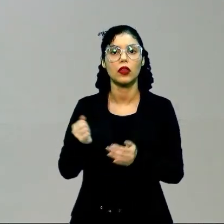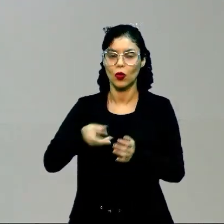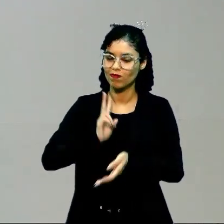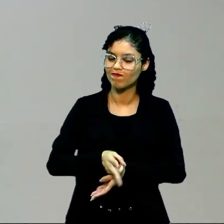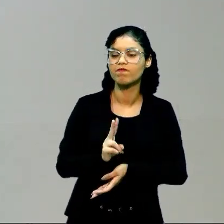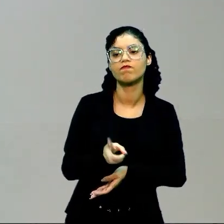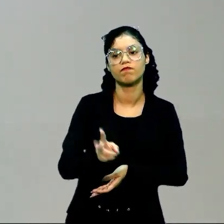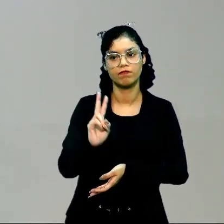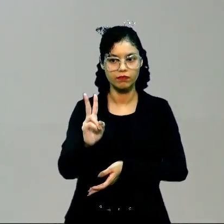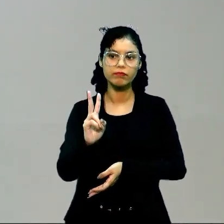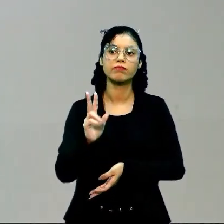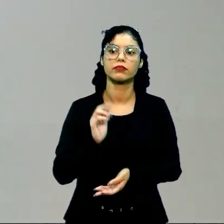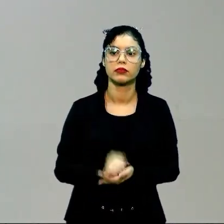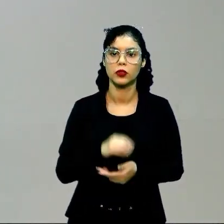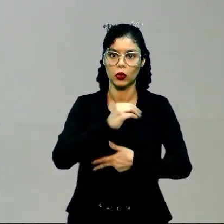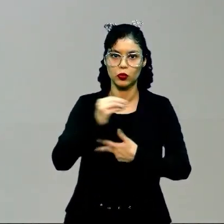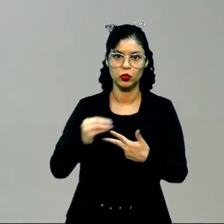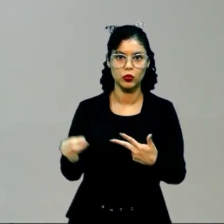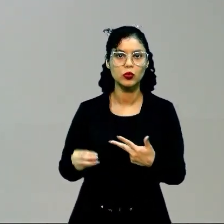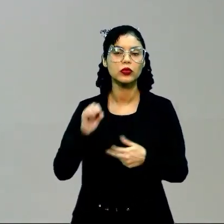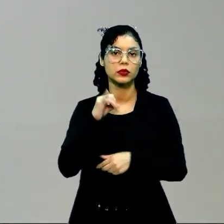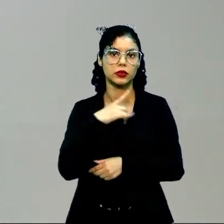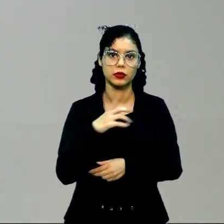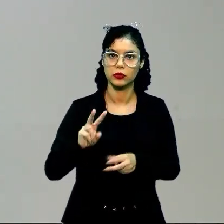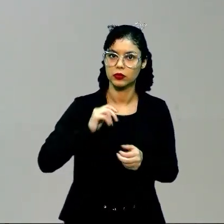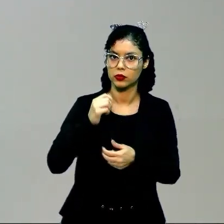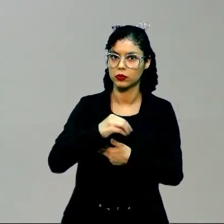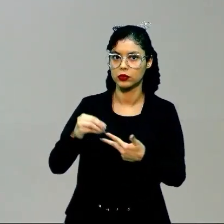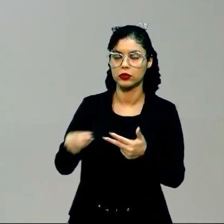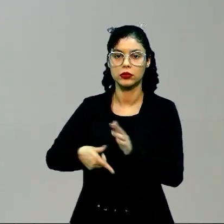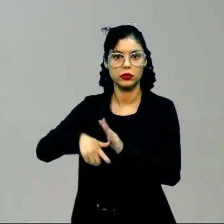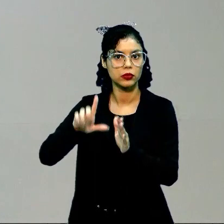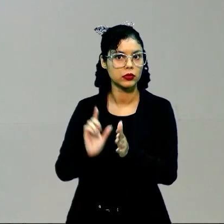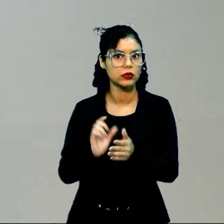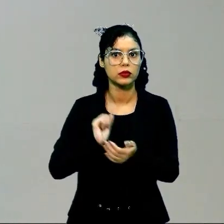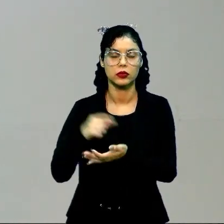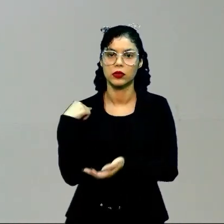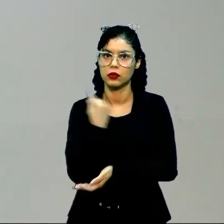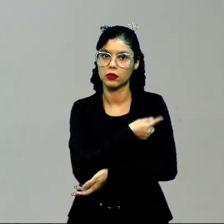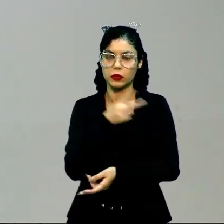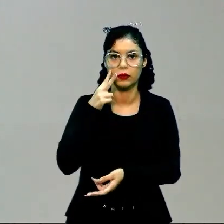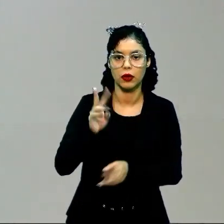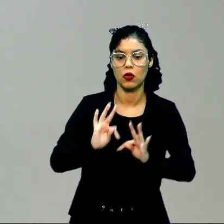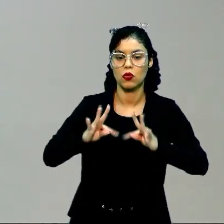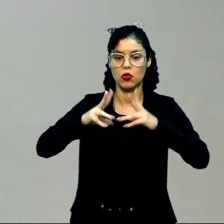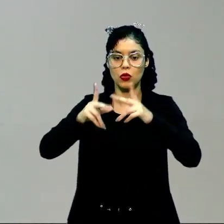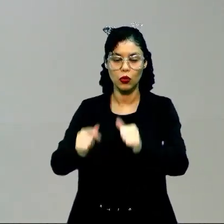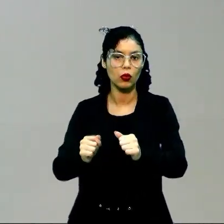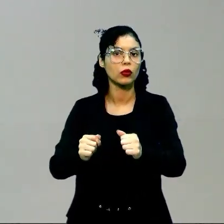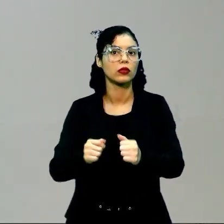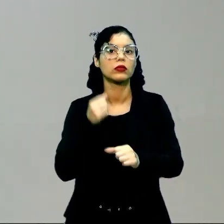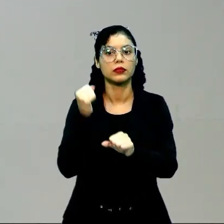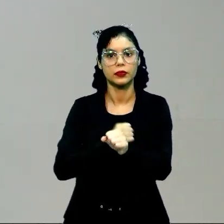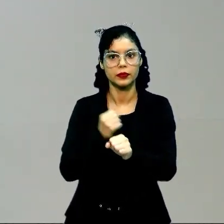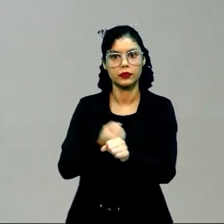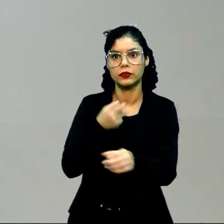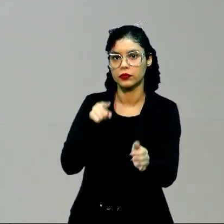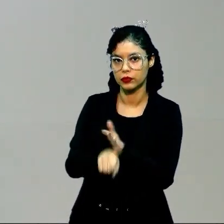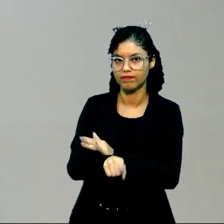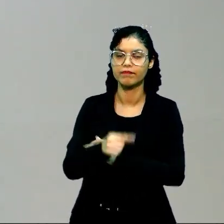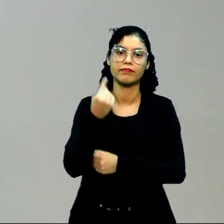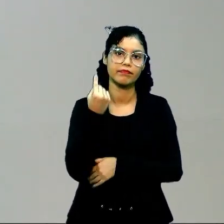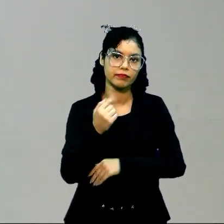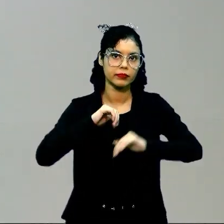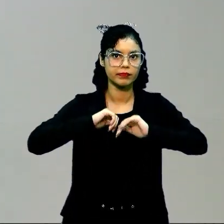frequentes nos Enems. Se nós pegarmos os Enems anteriores e olharmos, nós vamos ver que quase todos os anos nós temos uma questão